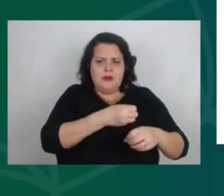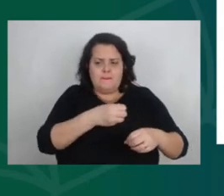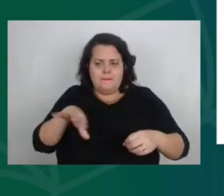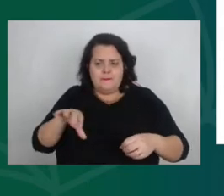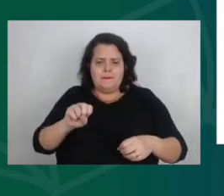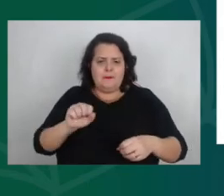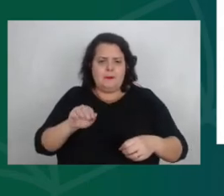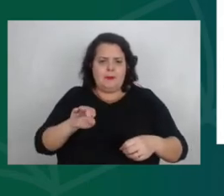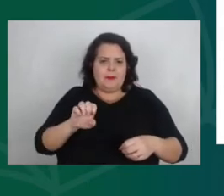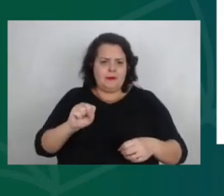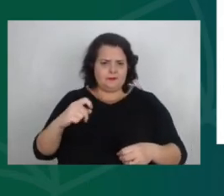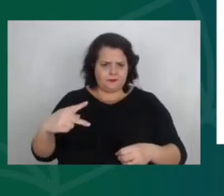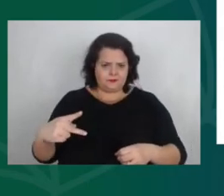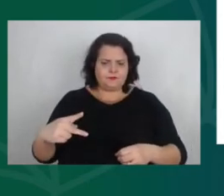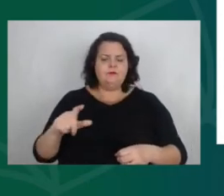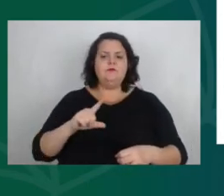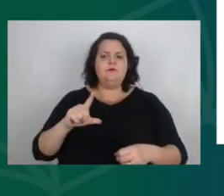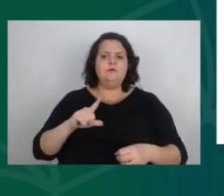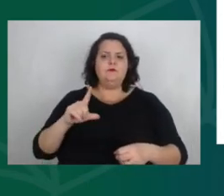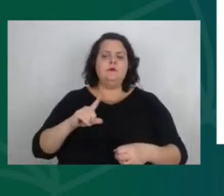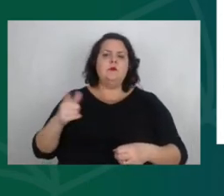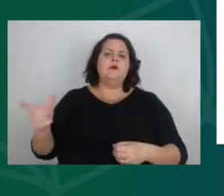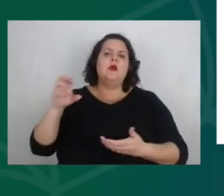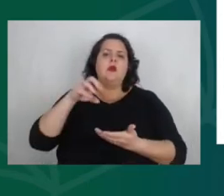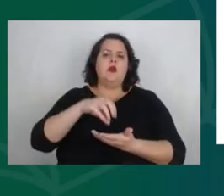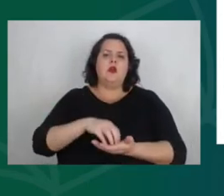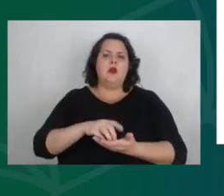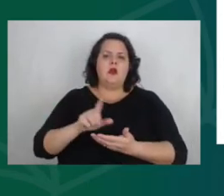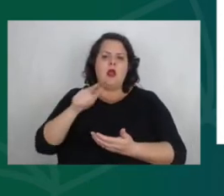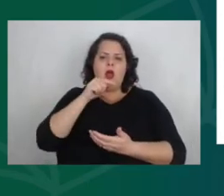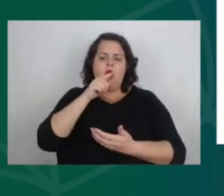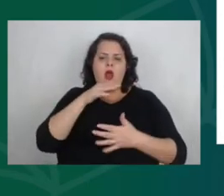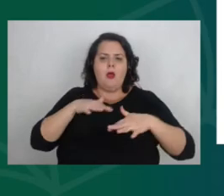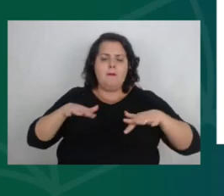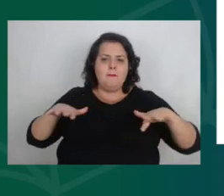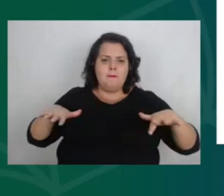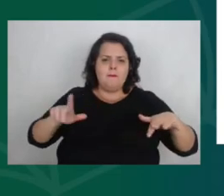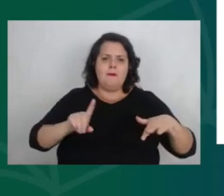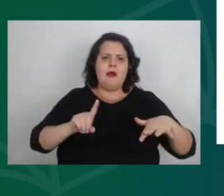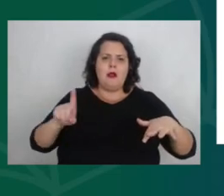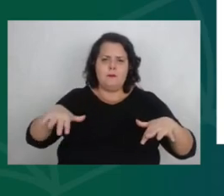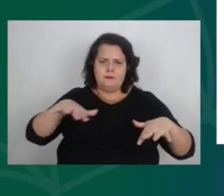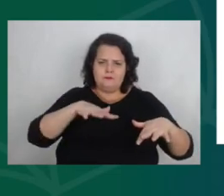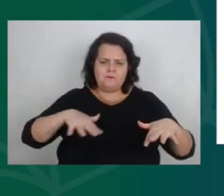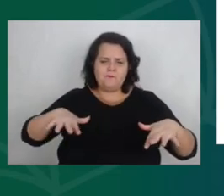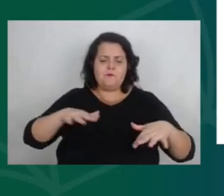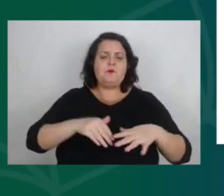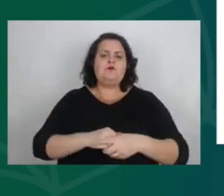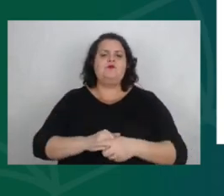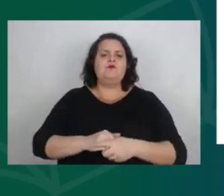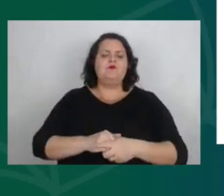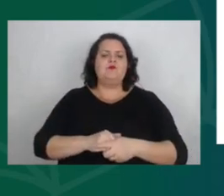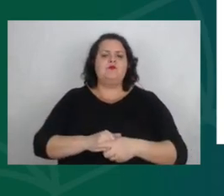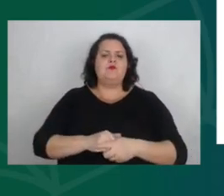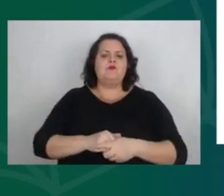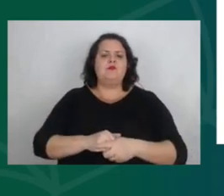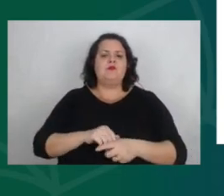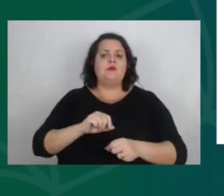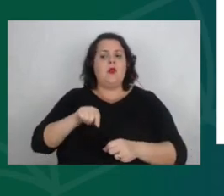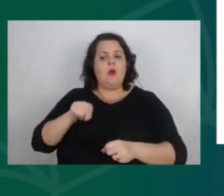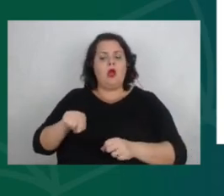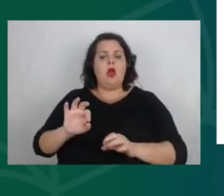tem um polo ali no Marapé, né? Ali na região do José Menino. Ela faz um pequeno